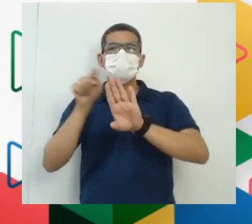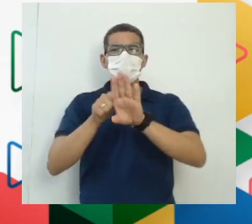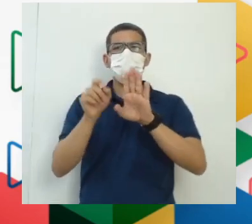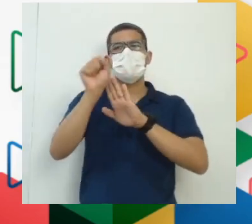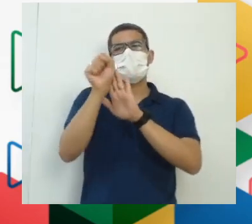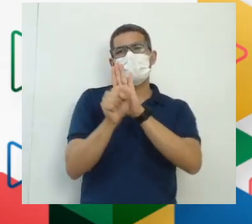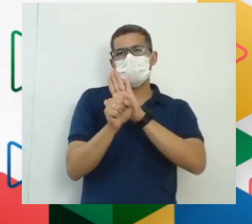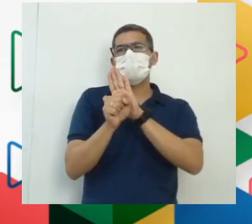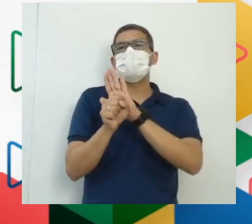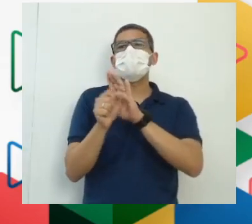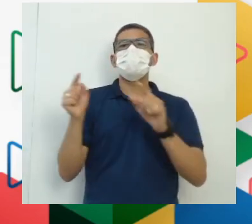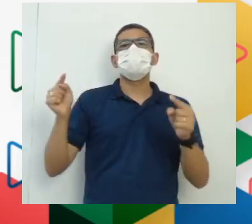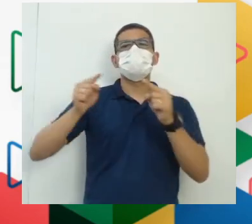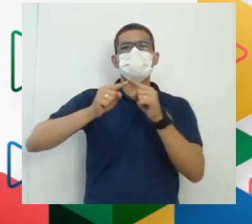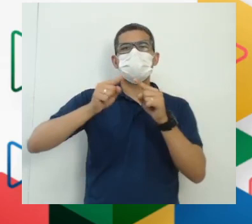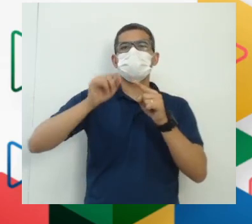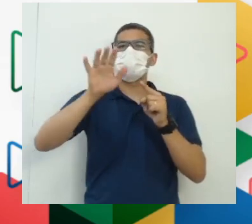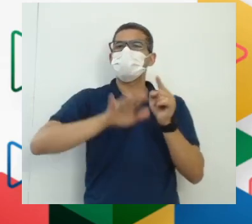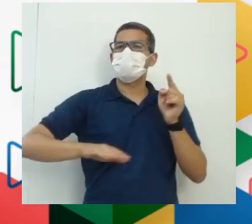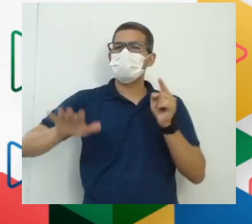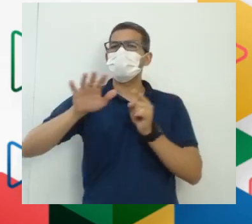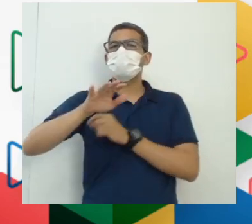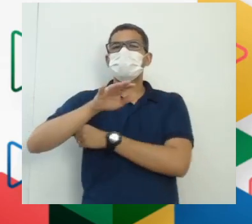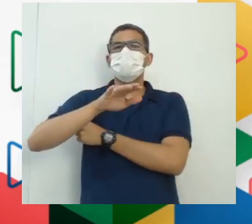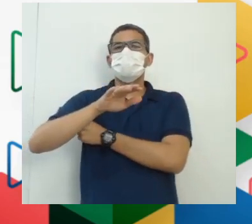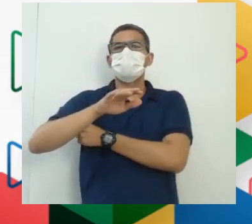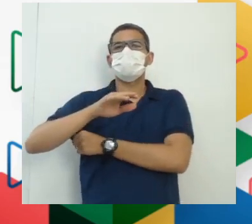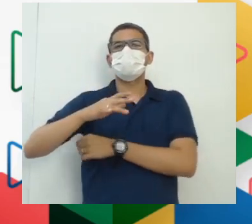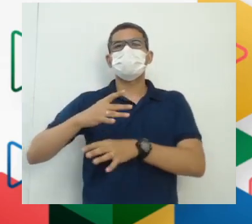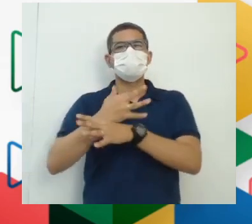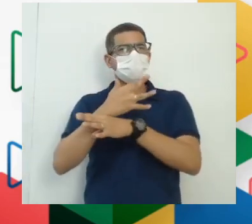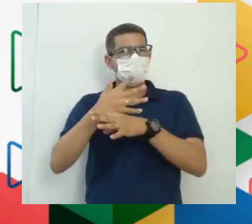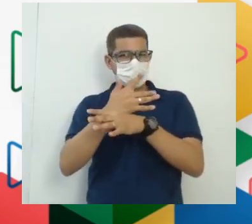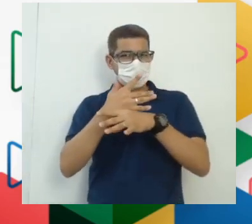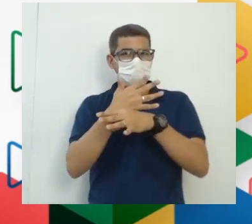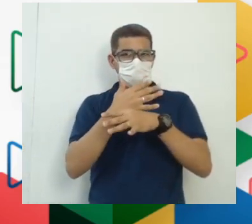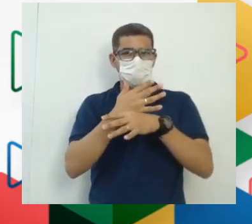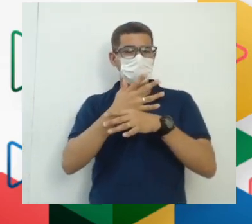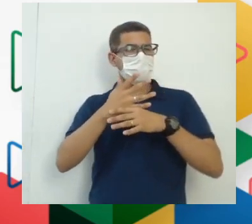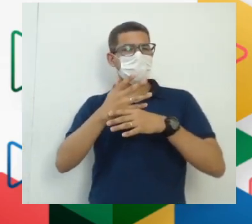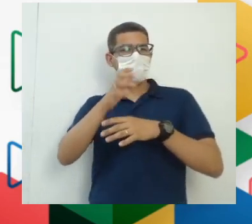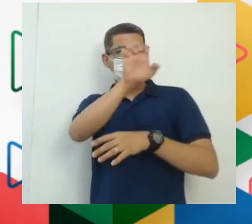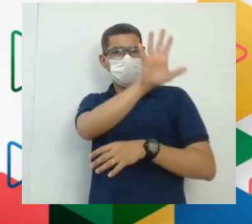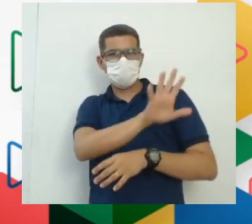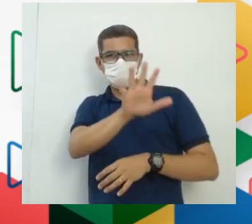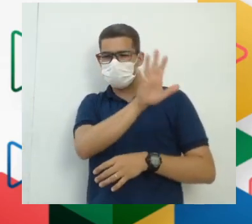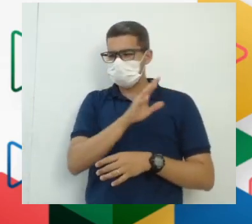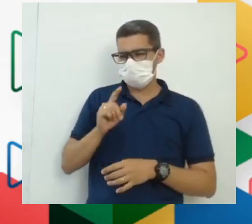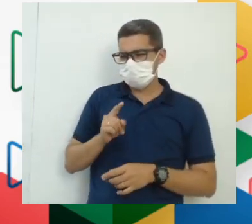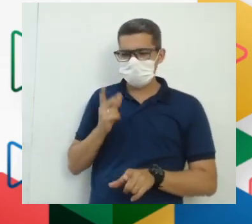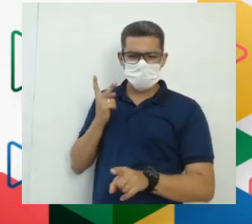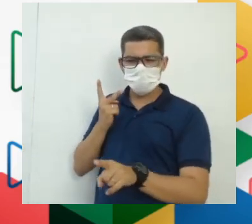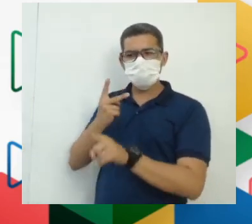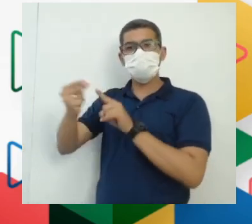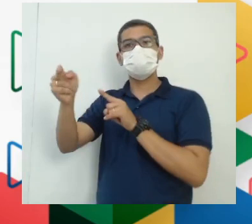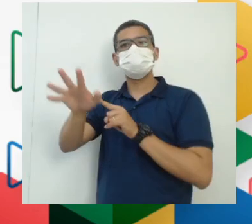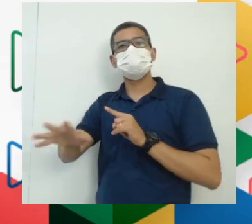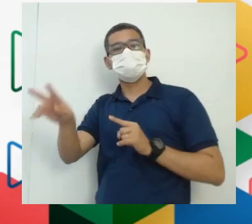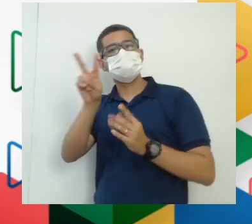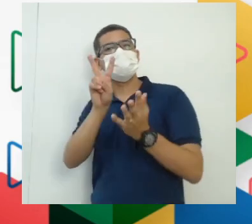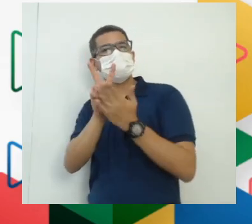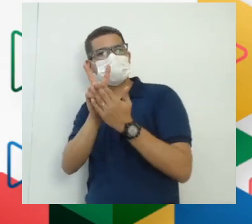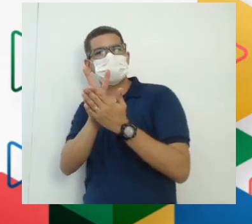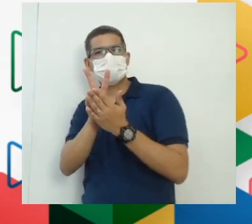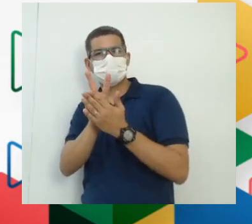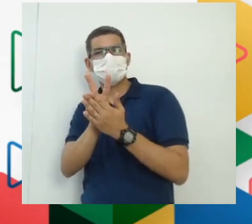acerca do triunfo da civilização europeia sobre a selvageria indígena. A antiga nudez da América, escreveu